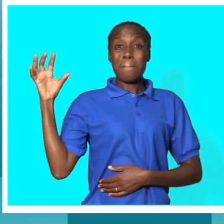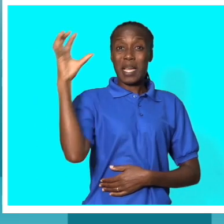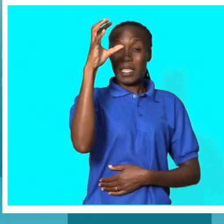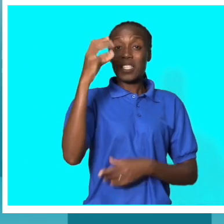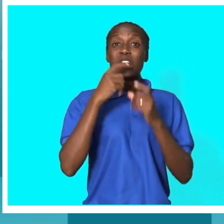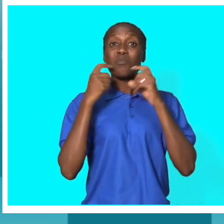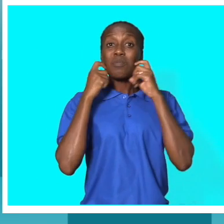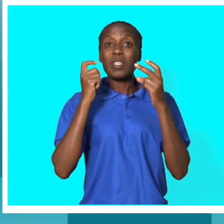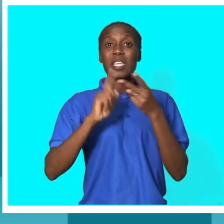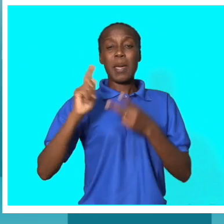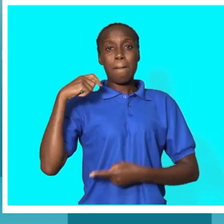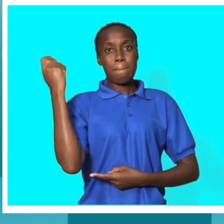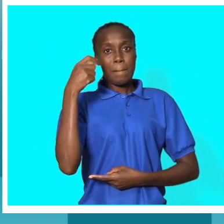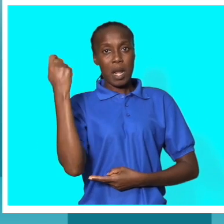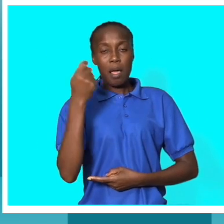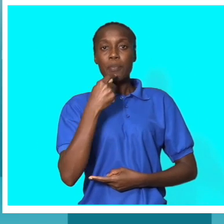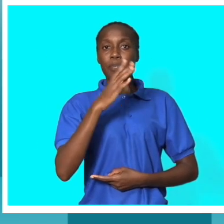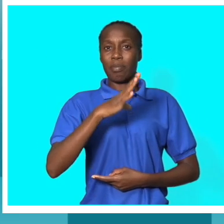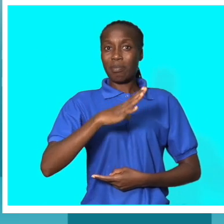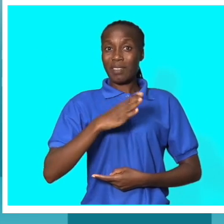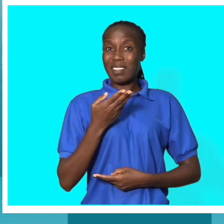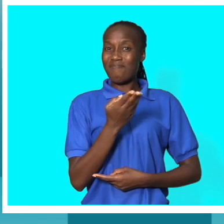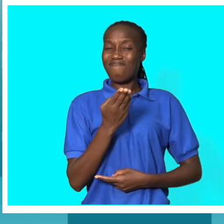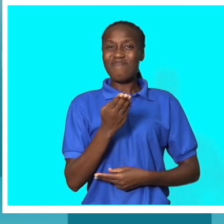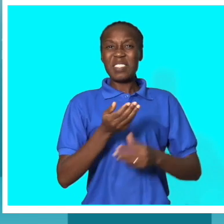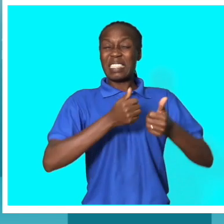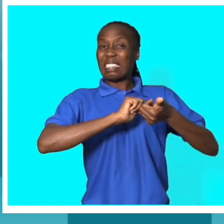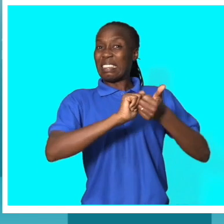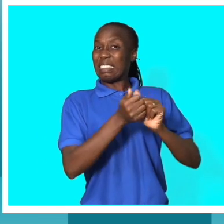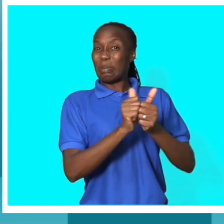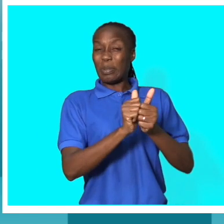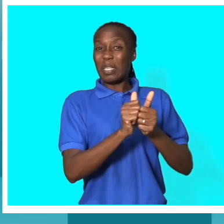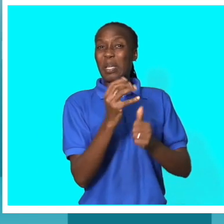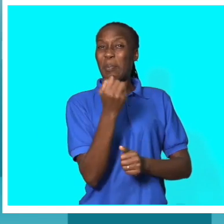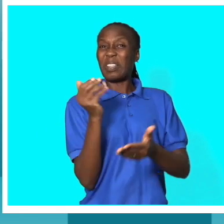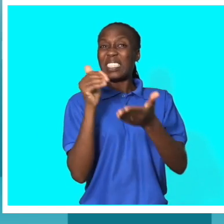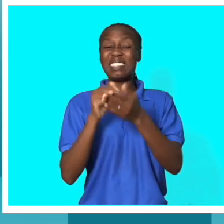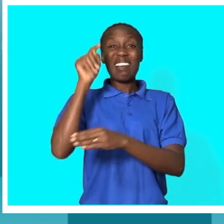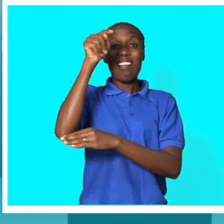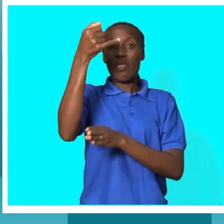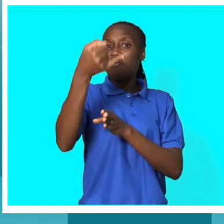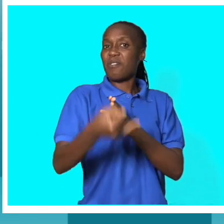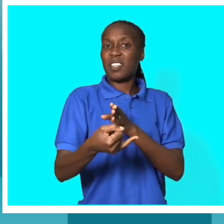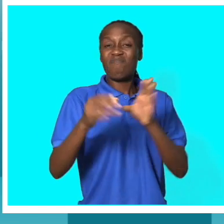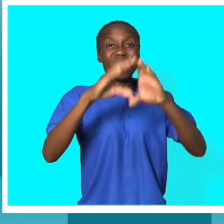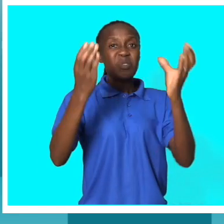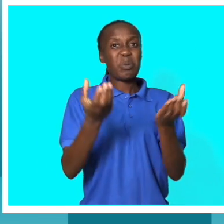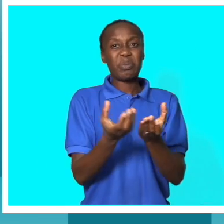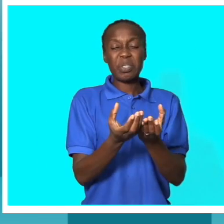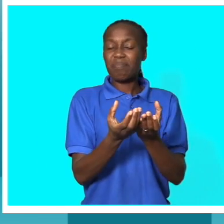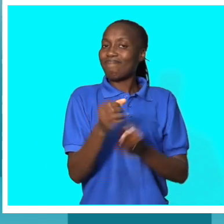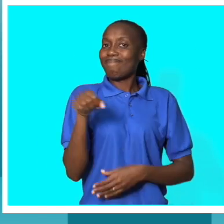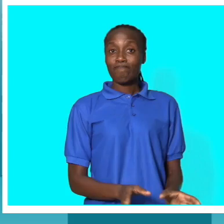não têm argumentos desportivos para poderem chegar ao Campeonato do Mundo, muito menos em argumentos suficientes para poderem chegar